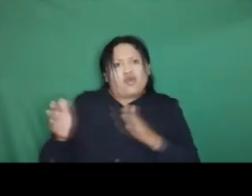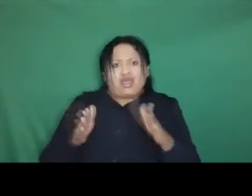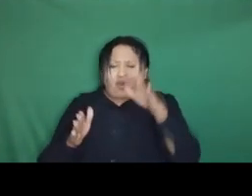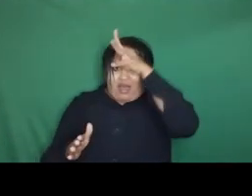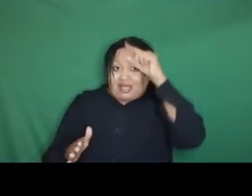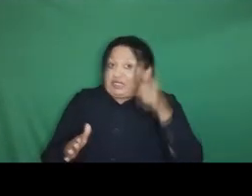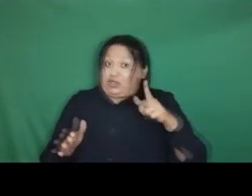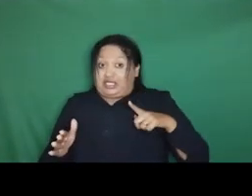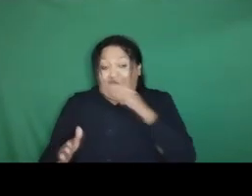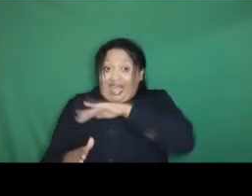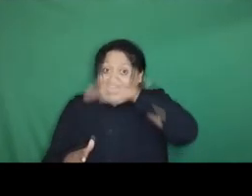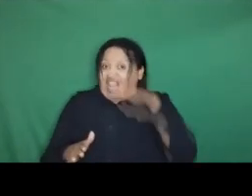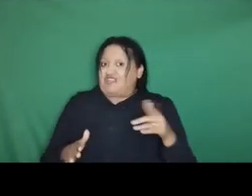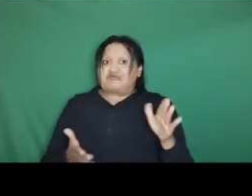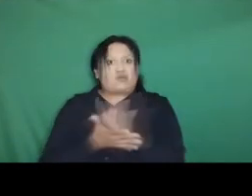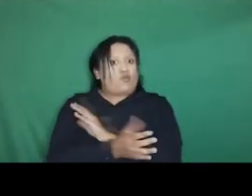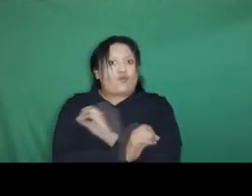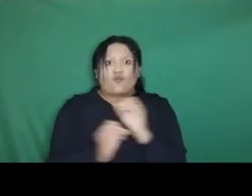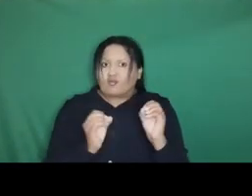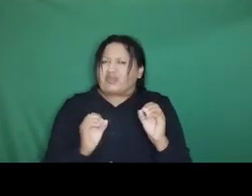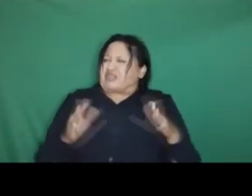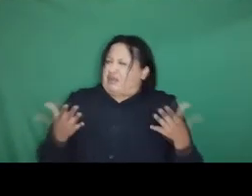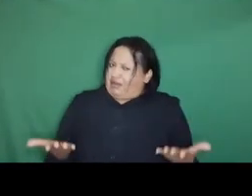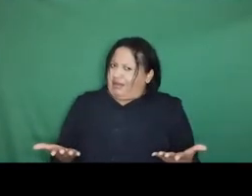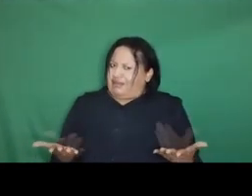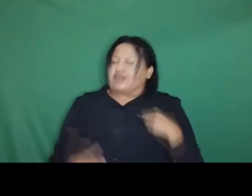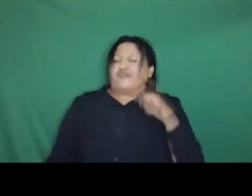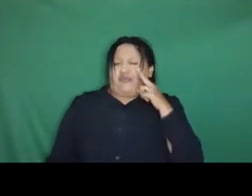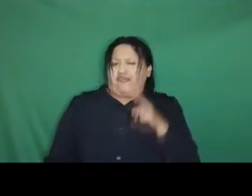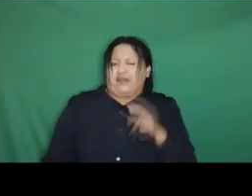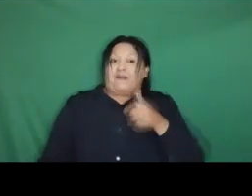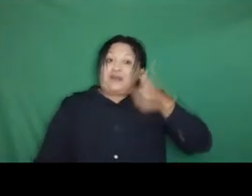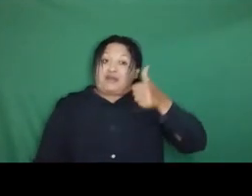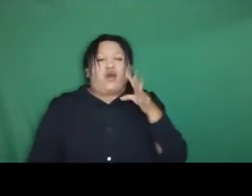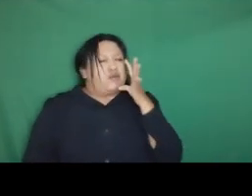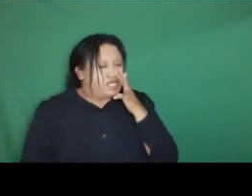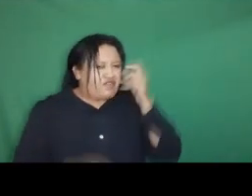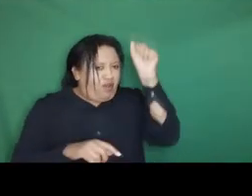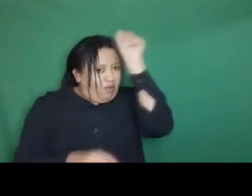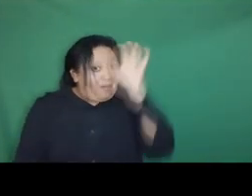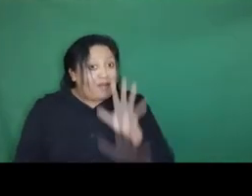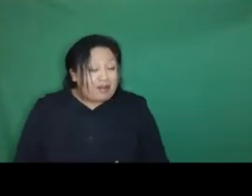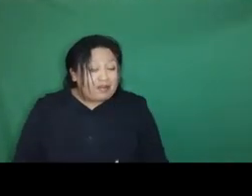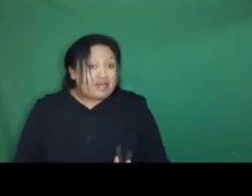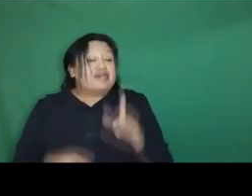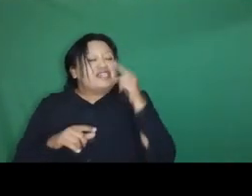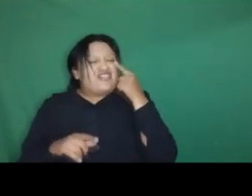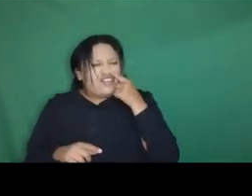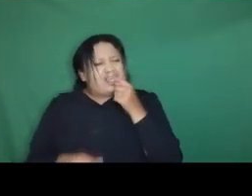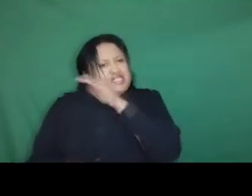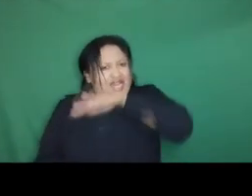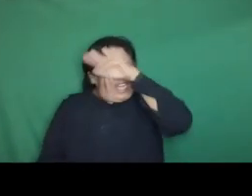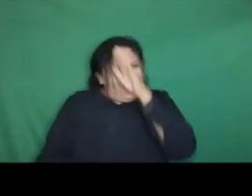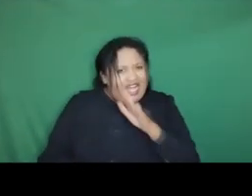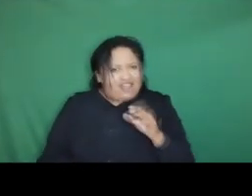relevo de jeito nenhum será gente então vamos lá primeiramente observar o mapa e observar que esse relevo